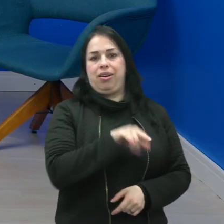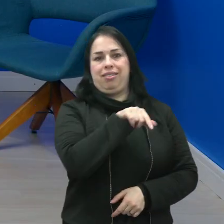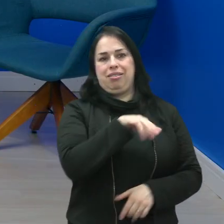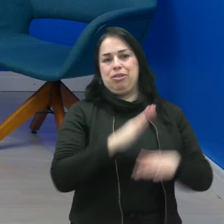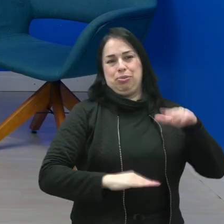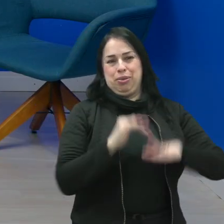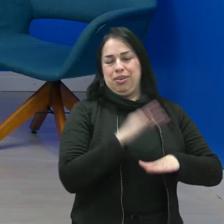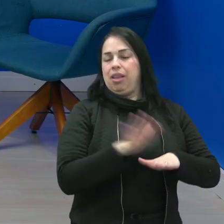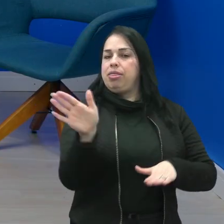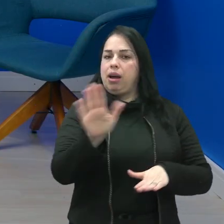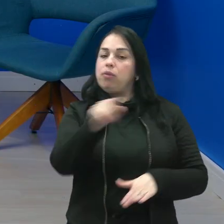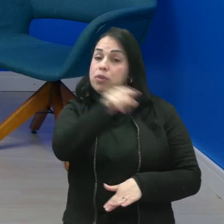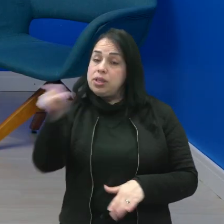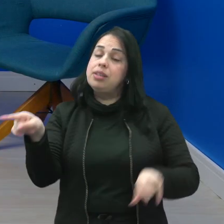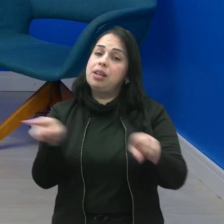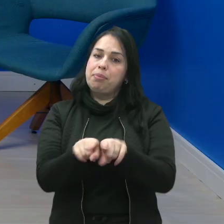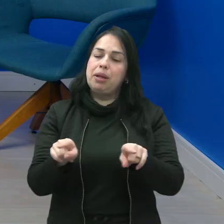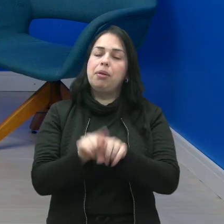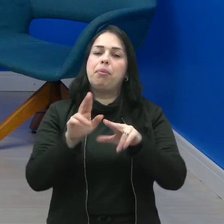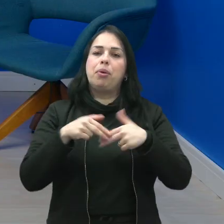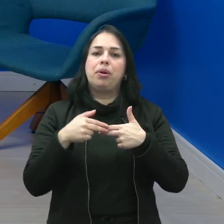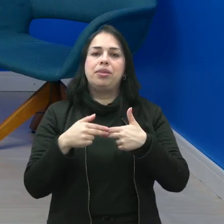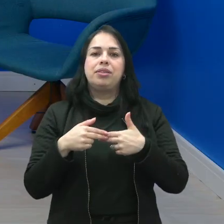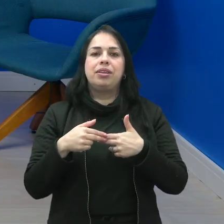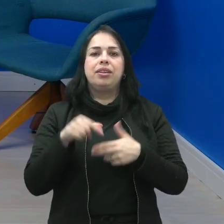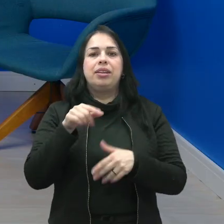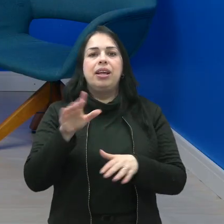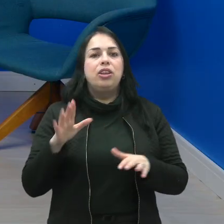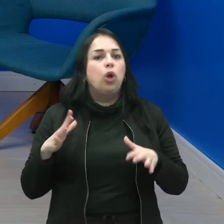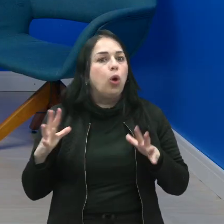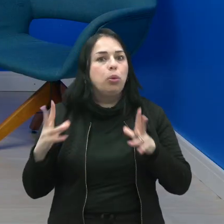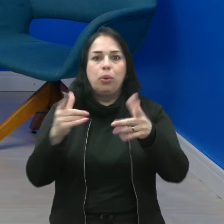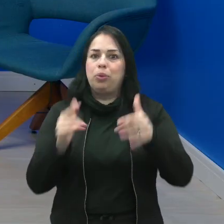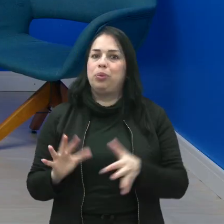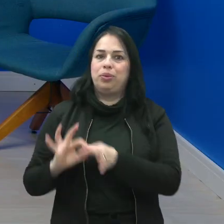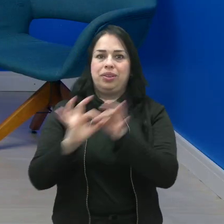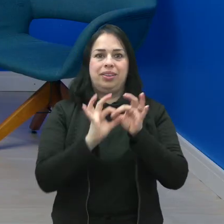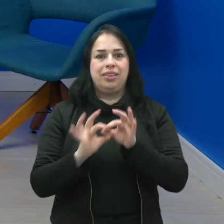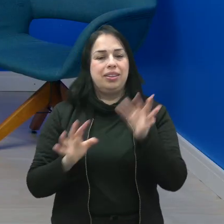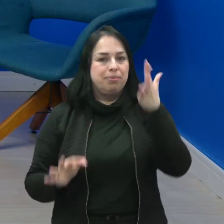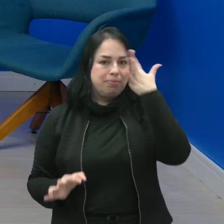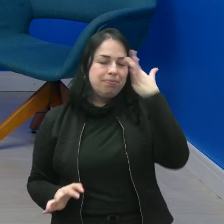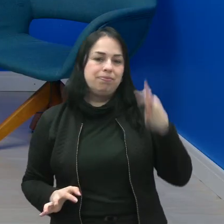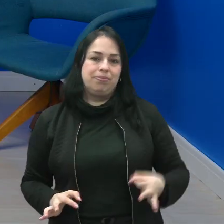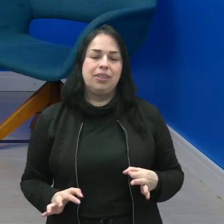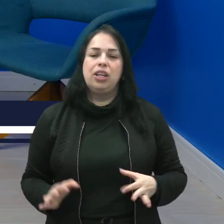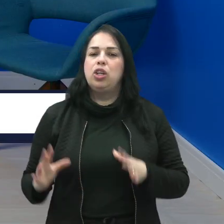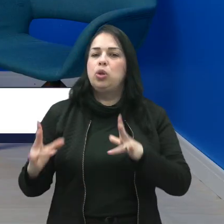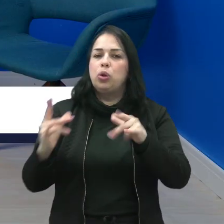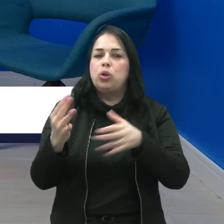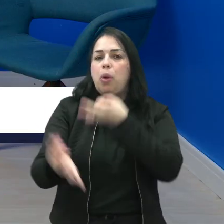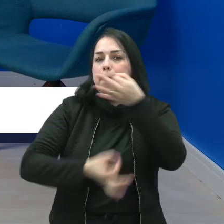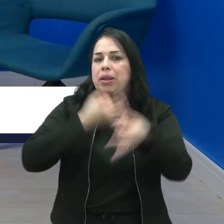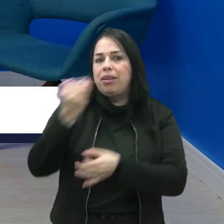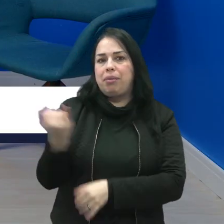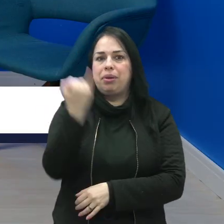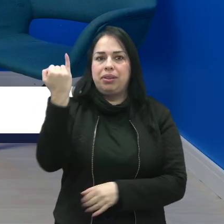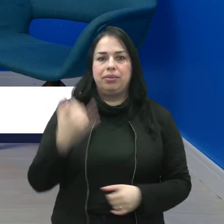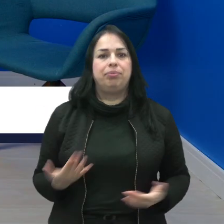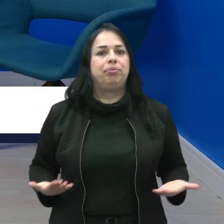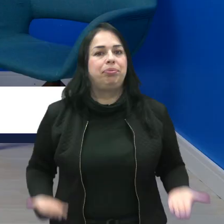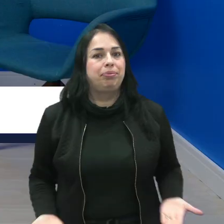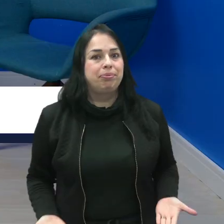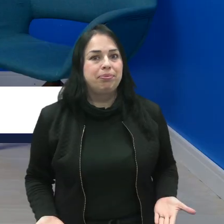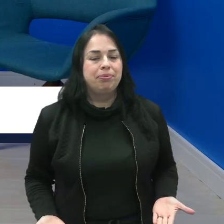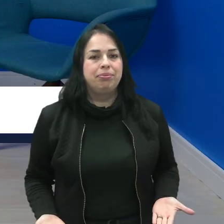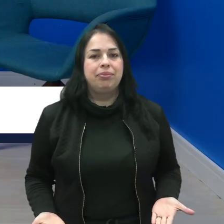produtores rurais, então está feito aí o convite, é um trabalho de todos. Exatamente, a participação de todos é necessária,